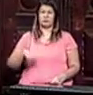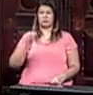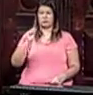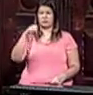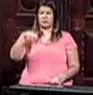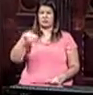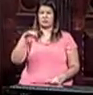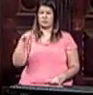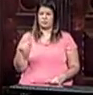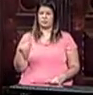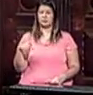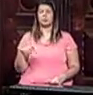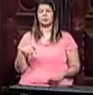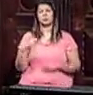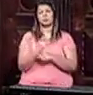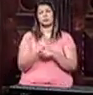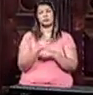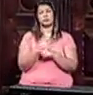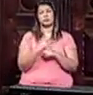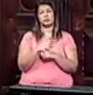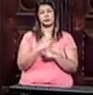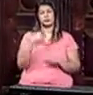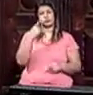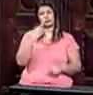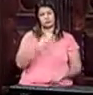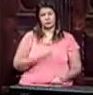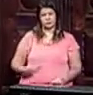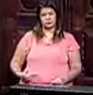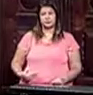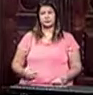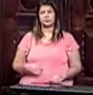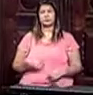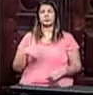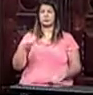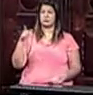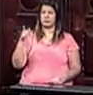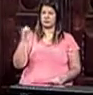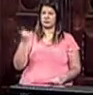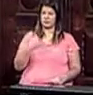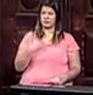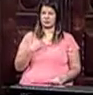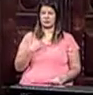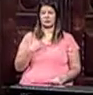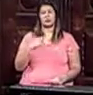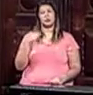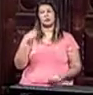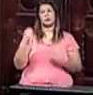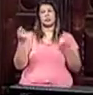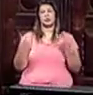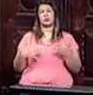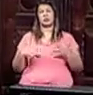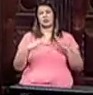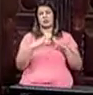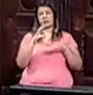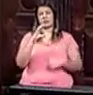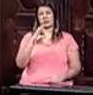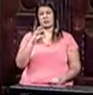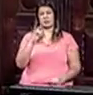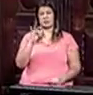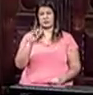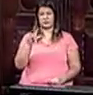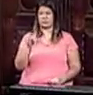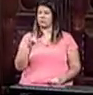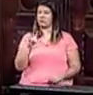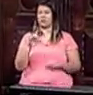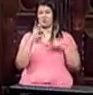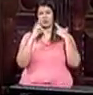desculpa para a procuradoria, o procurador está em Brasília. Desculpa o gabinete da Casa Civil, está em